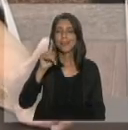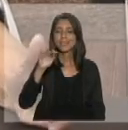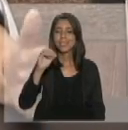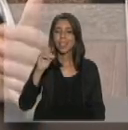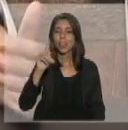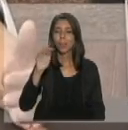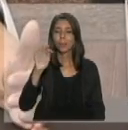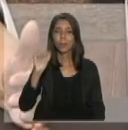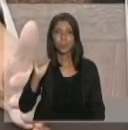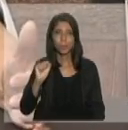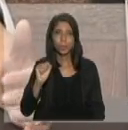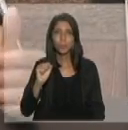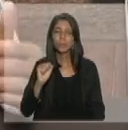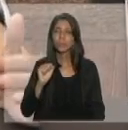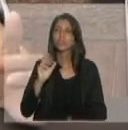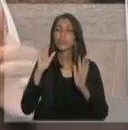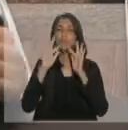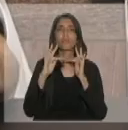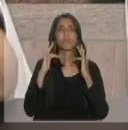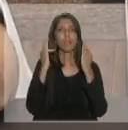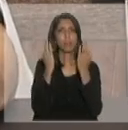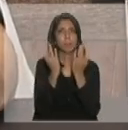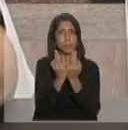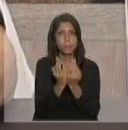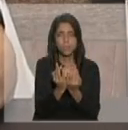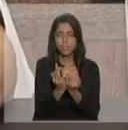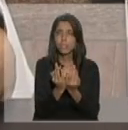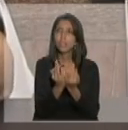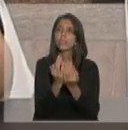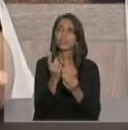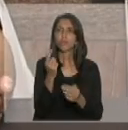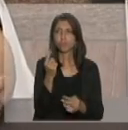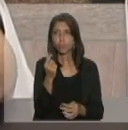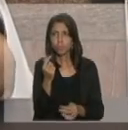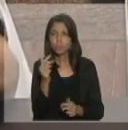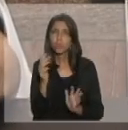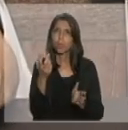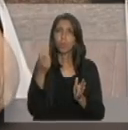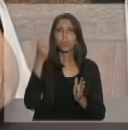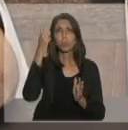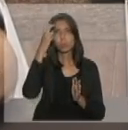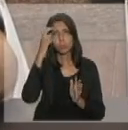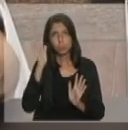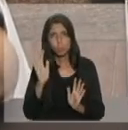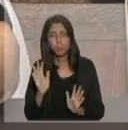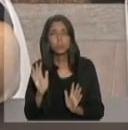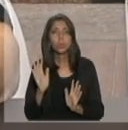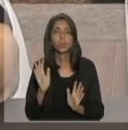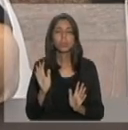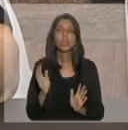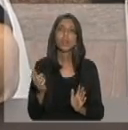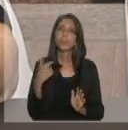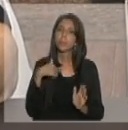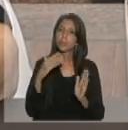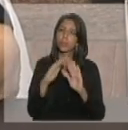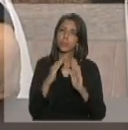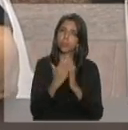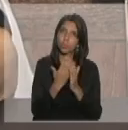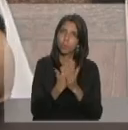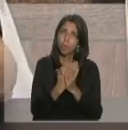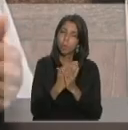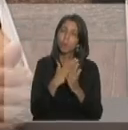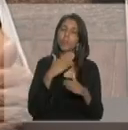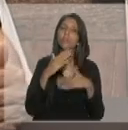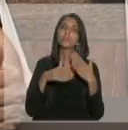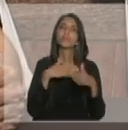Gomes não. Marcelo Gomes veio de uma família mais com condições, já veio com mais cultura, com mais precisão. Veio para a minha escola, dali